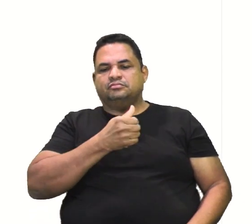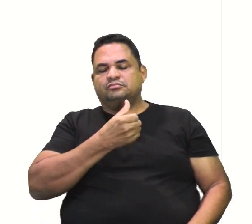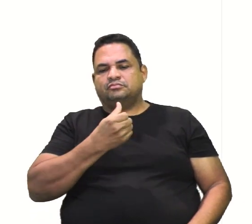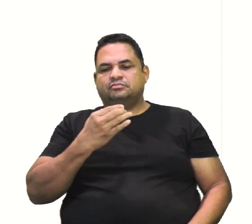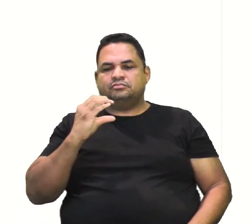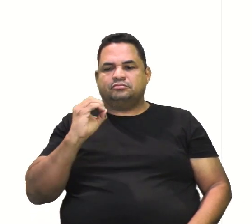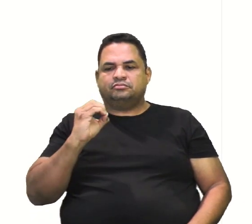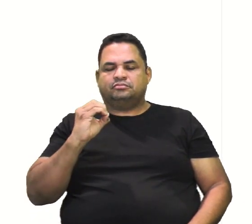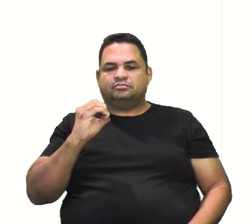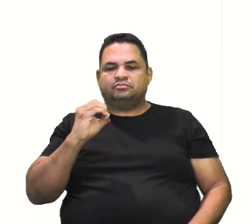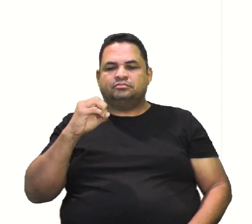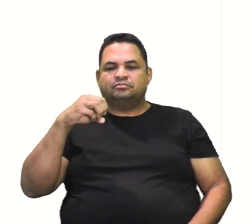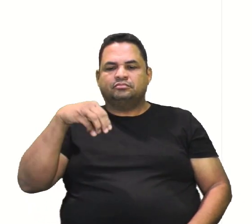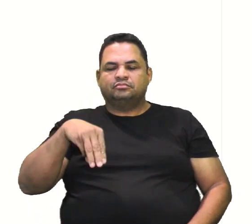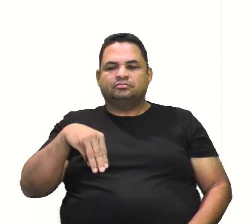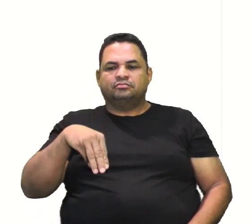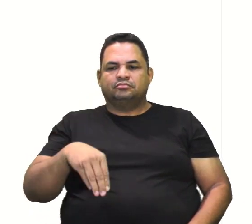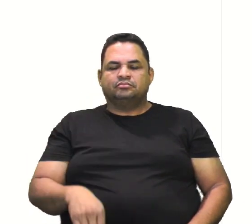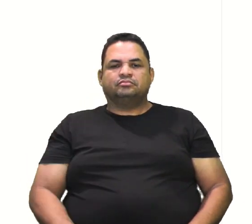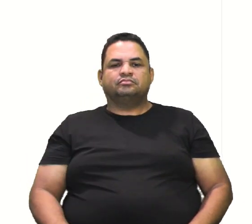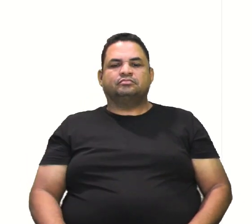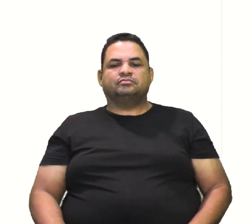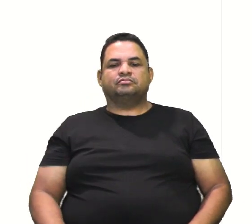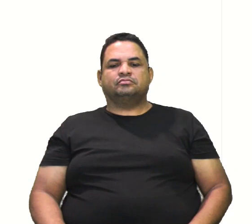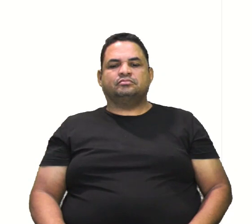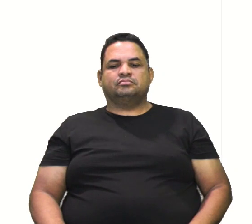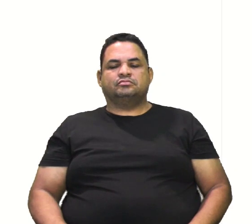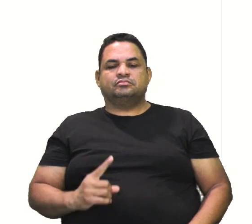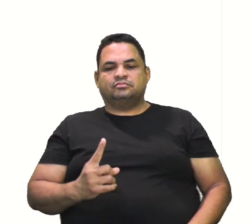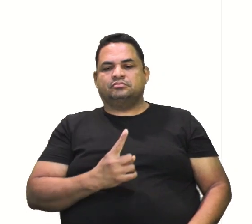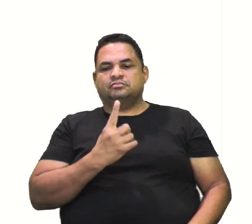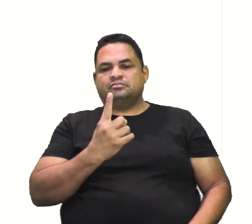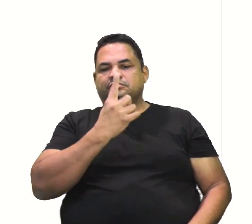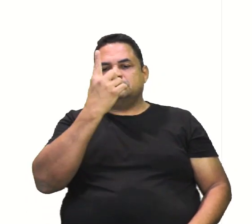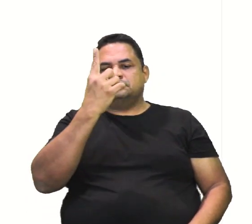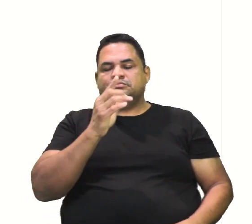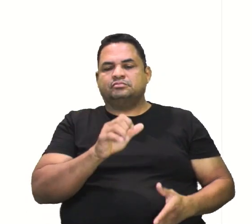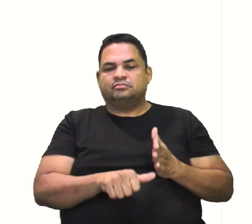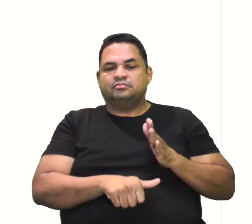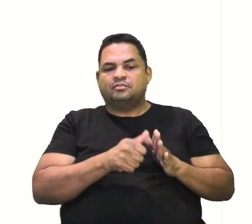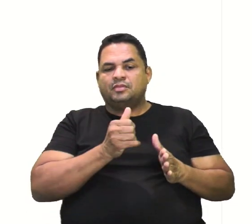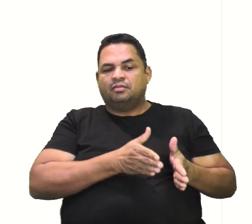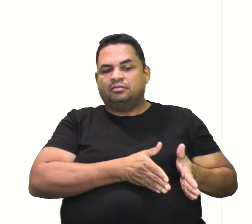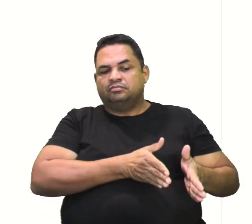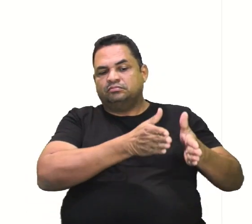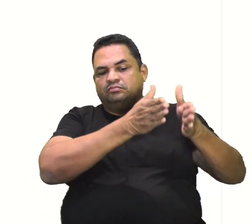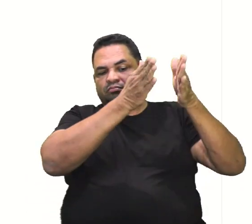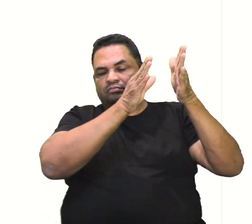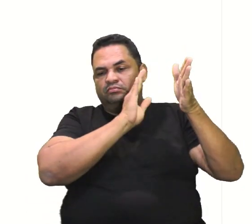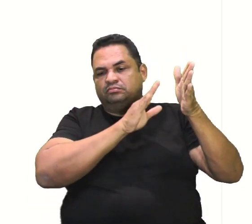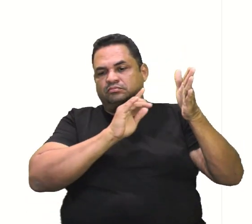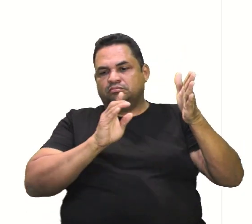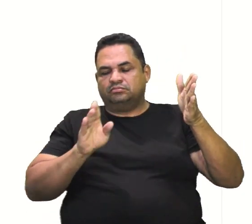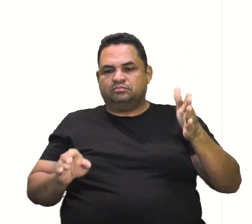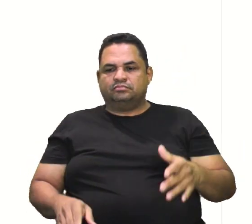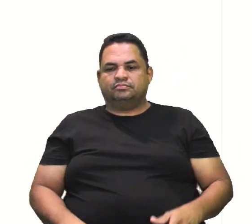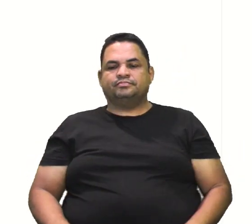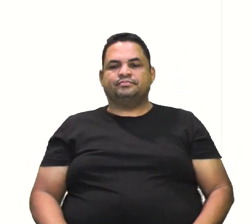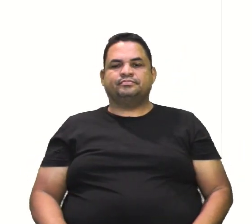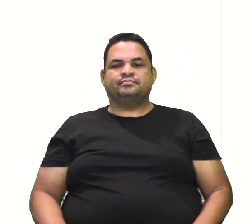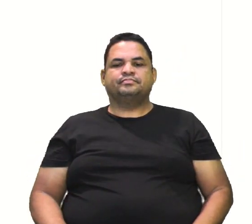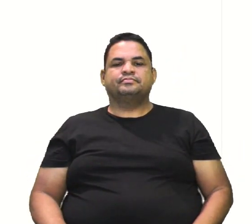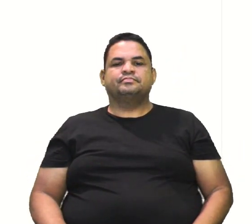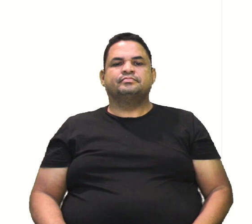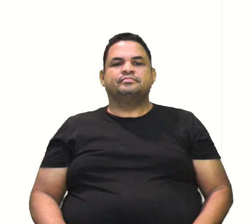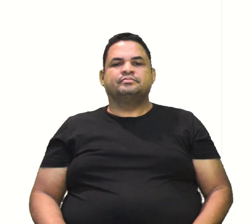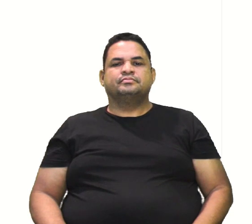aproximadamente 3,60 metros. Então, essa é a altura da primeira pilastra que segue a sequência da central, da